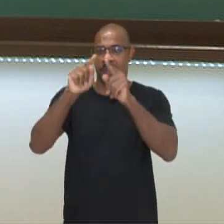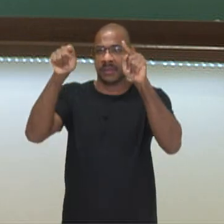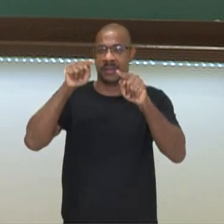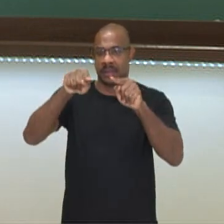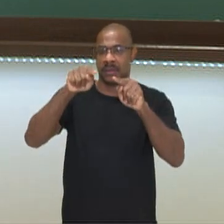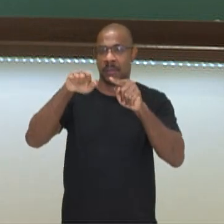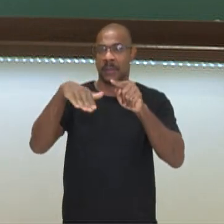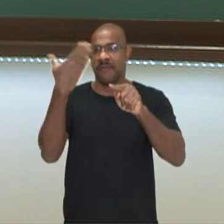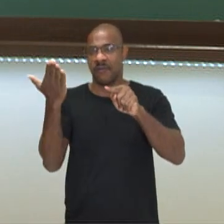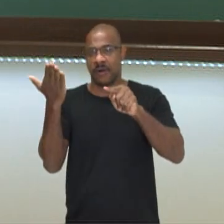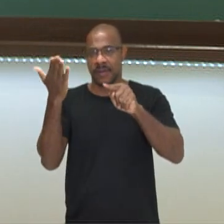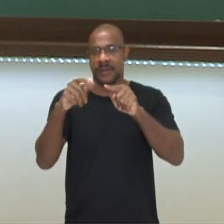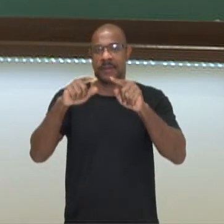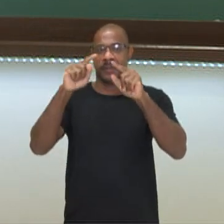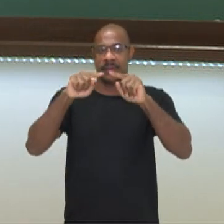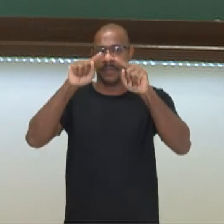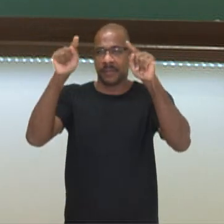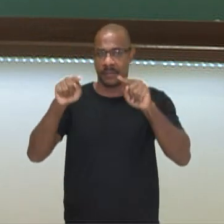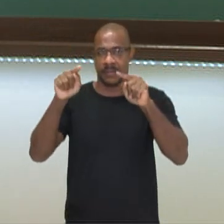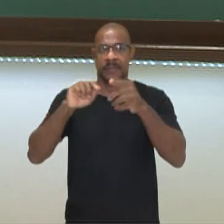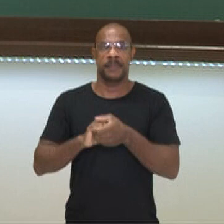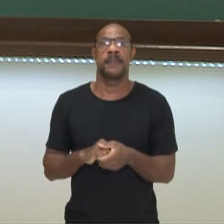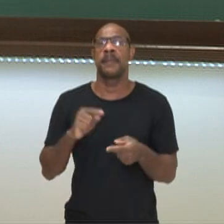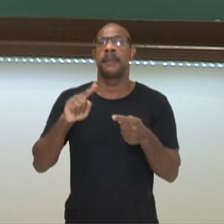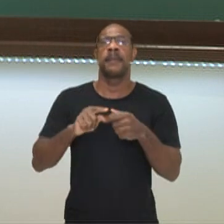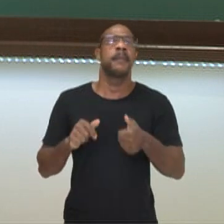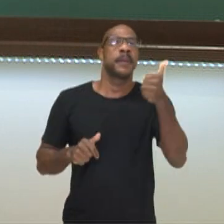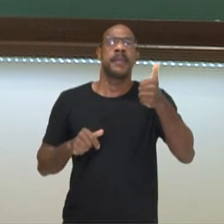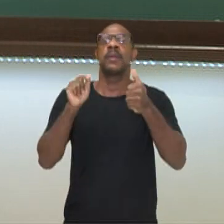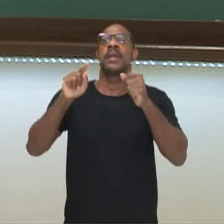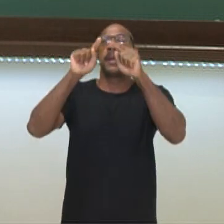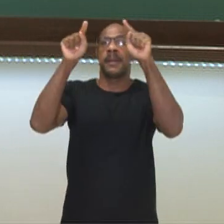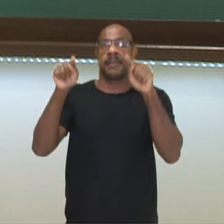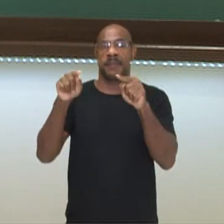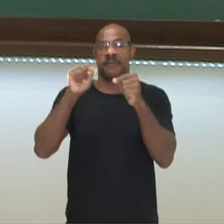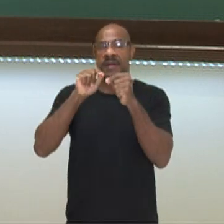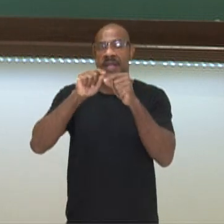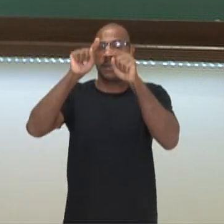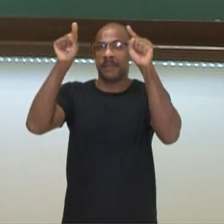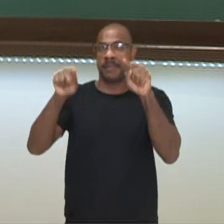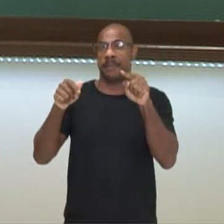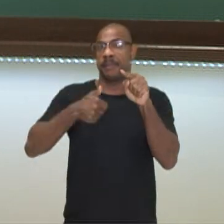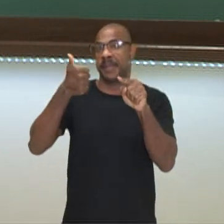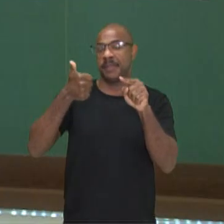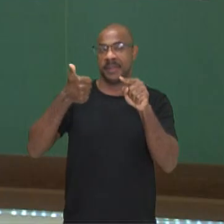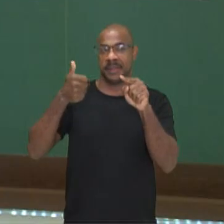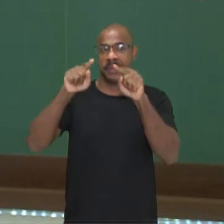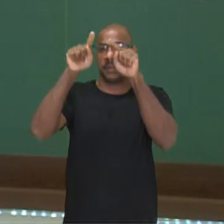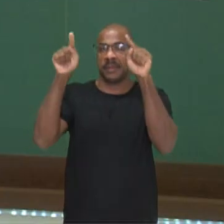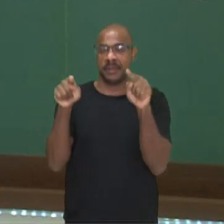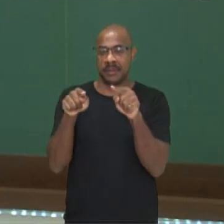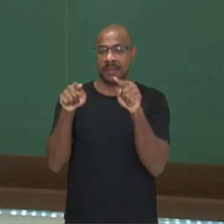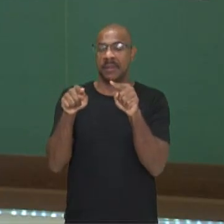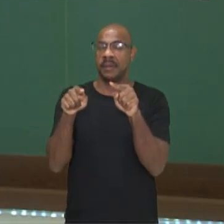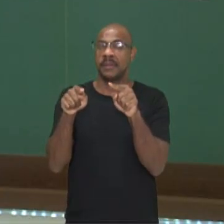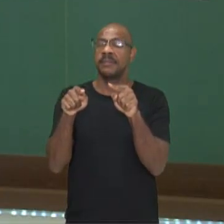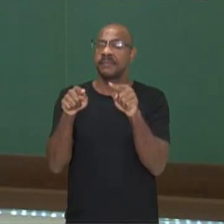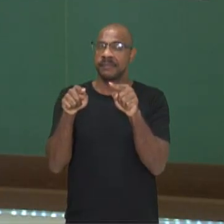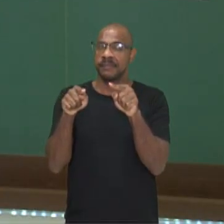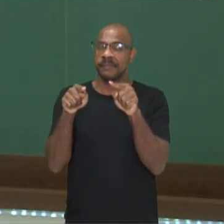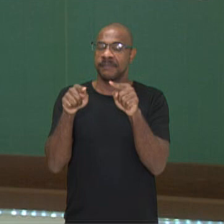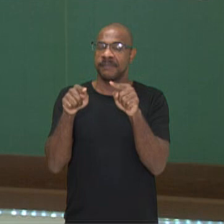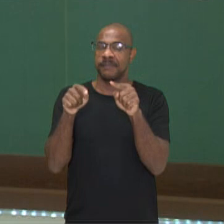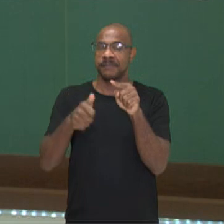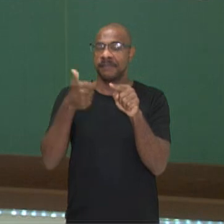fora, certo? Então, o que eu vou resolver primeiro? Os parênteses, olha lá, os parênteses é o que está mais na região interior